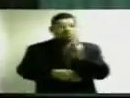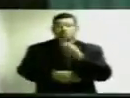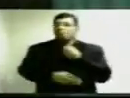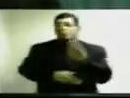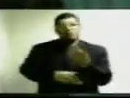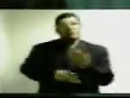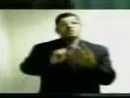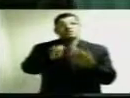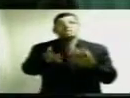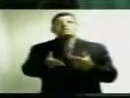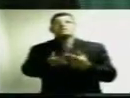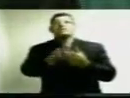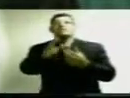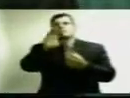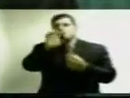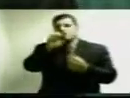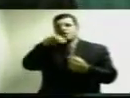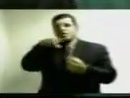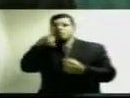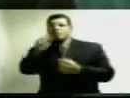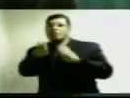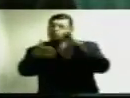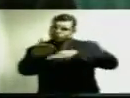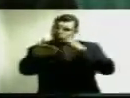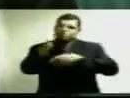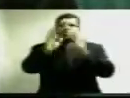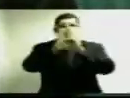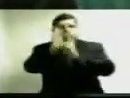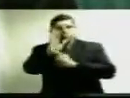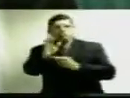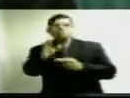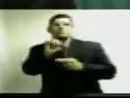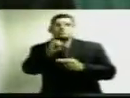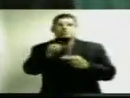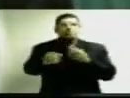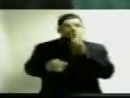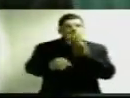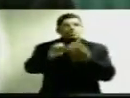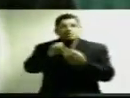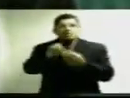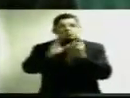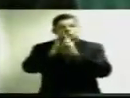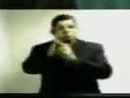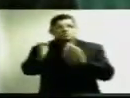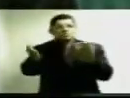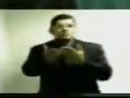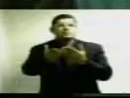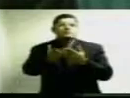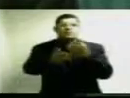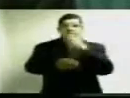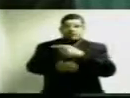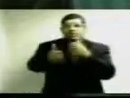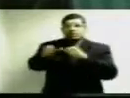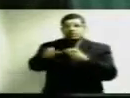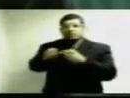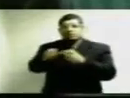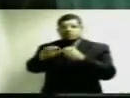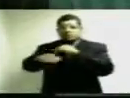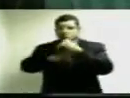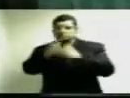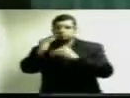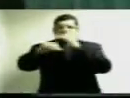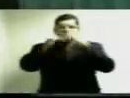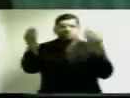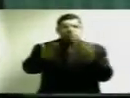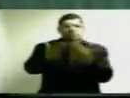mesma. Então, se nós tivermos que fazer uma emenda, uma mudança no regimento, que o façamos. Mas se o corregedor ele está no alvo de todo